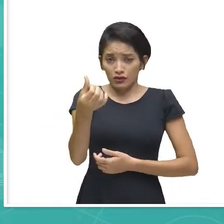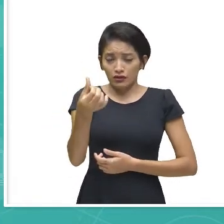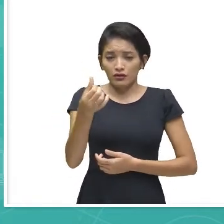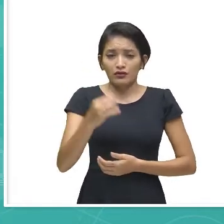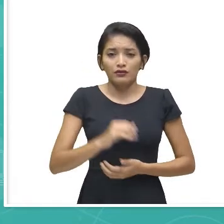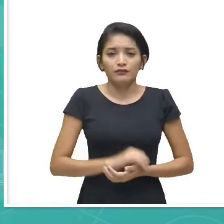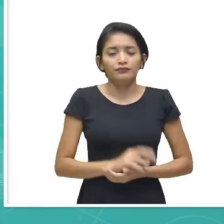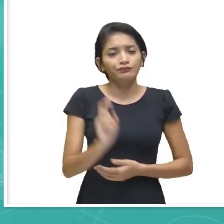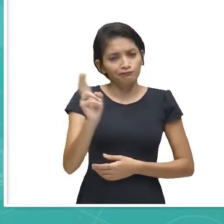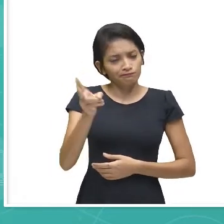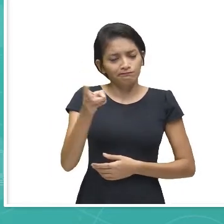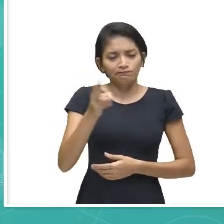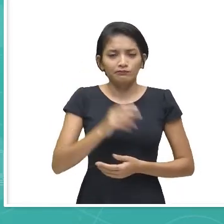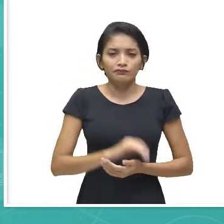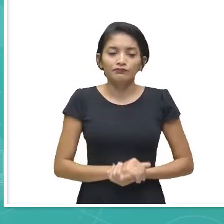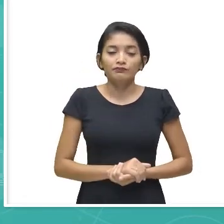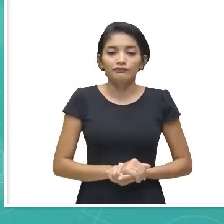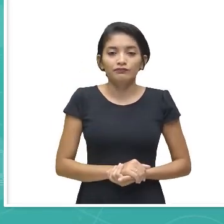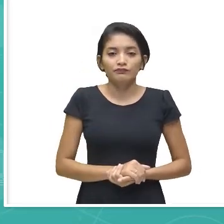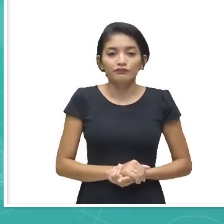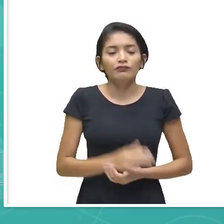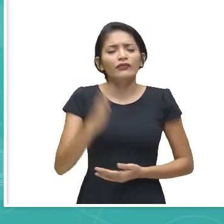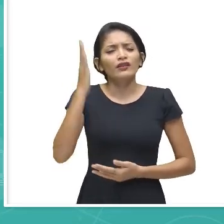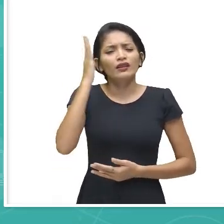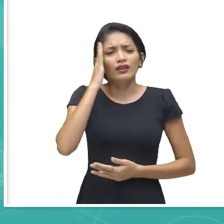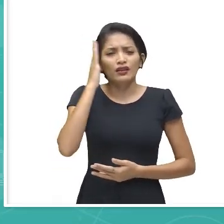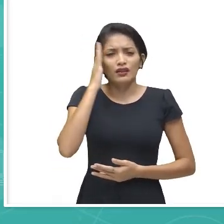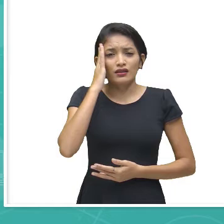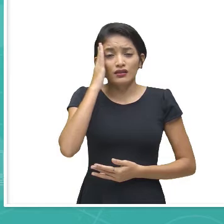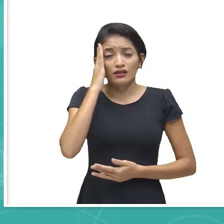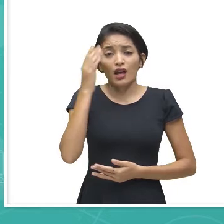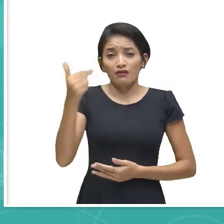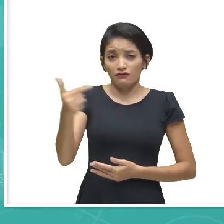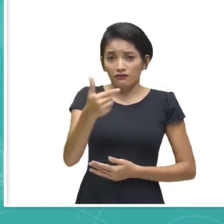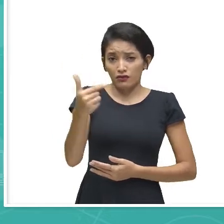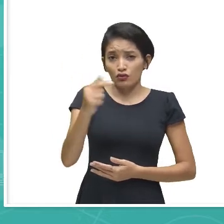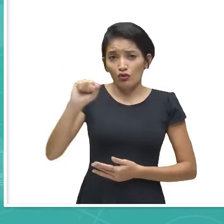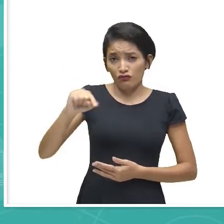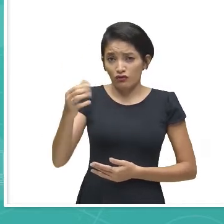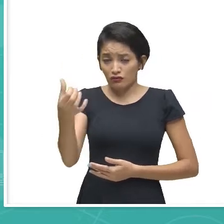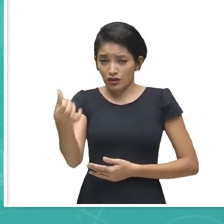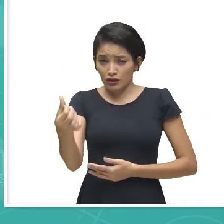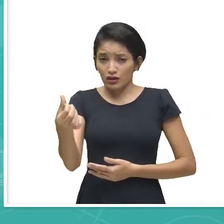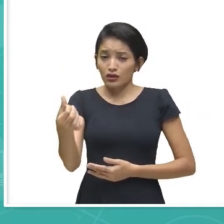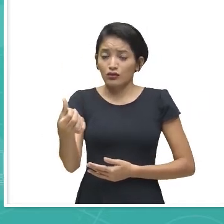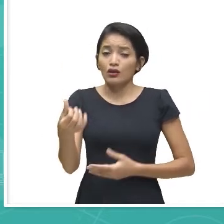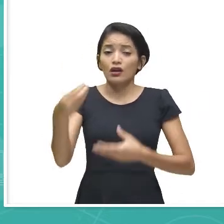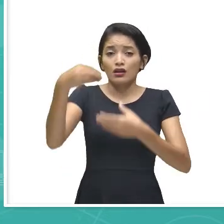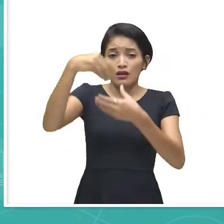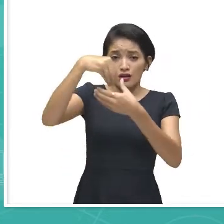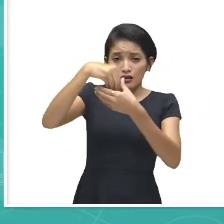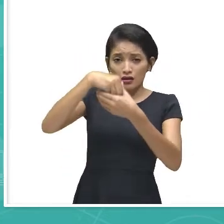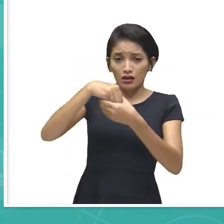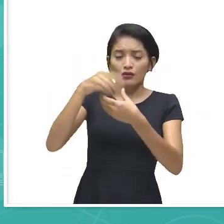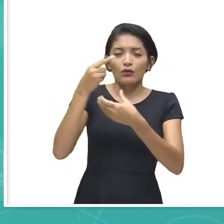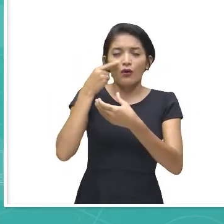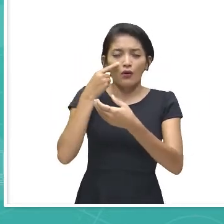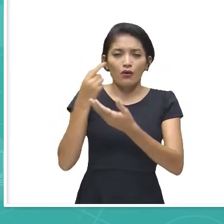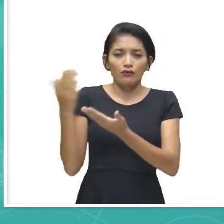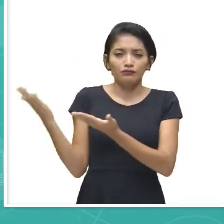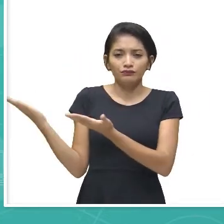Pode prosseguir. Então, a gente sabe que o 22,6 ele está dentro, né,